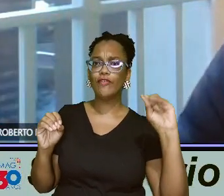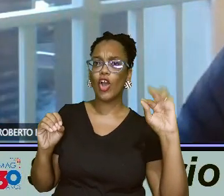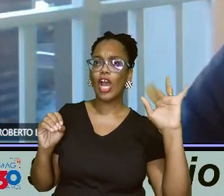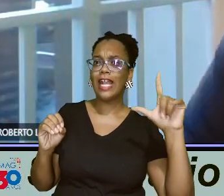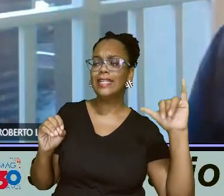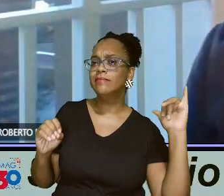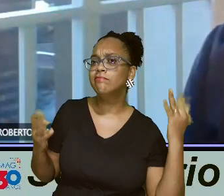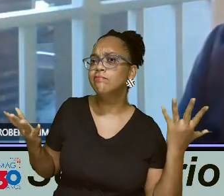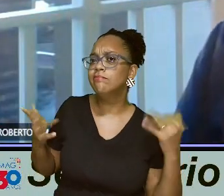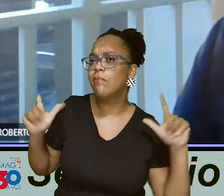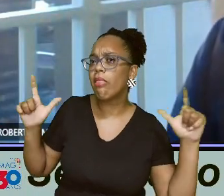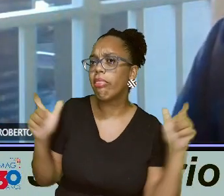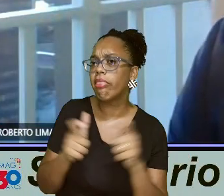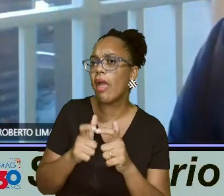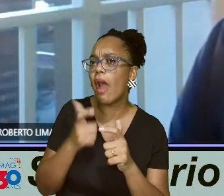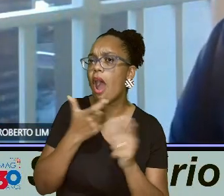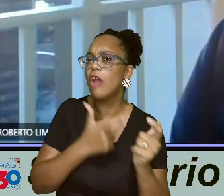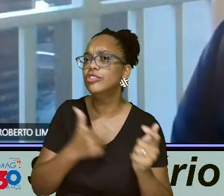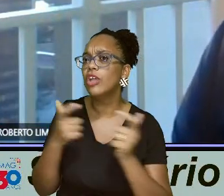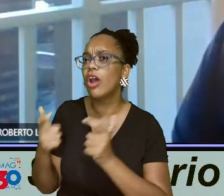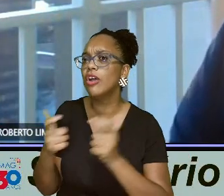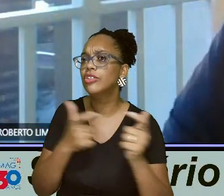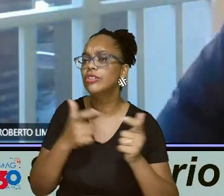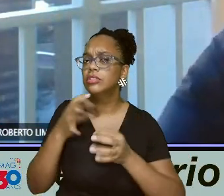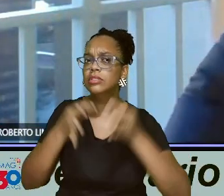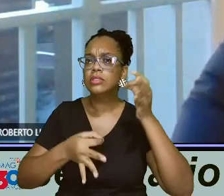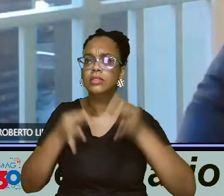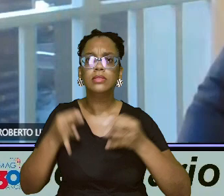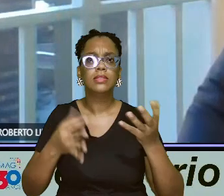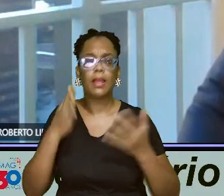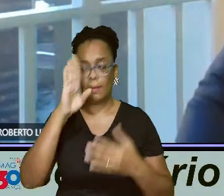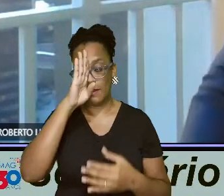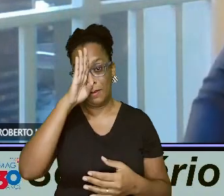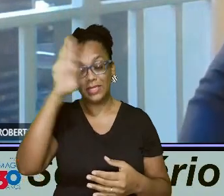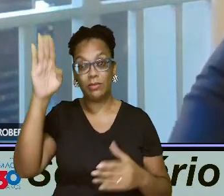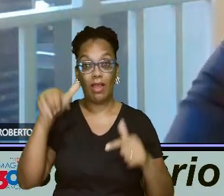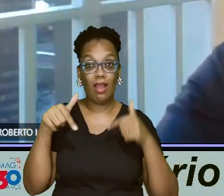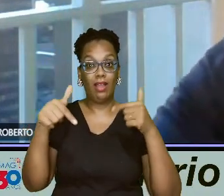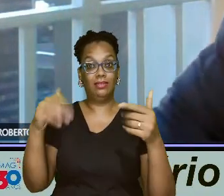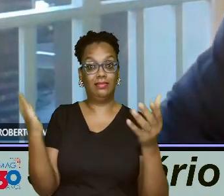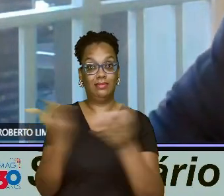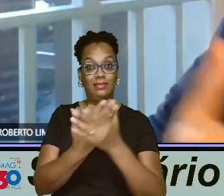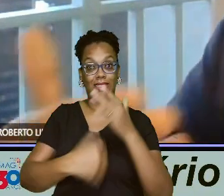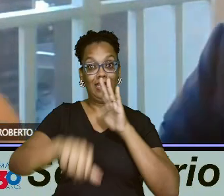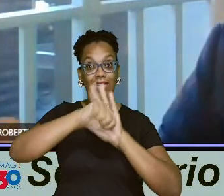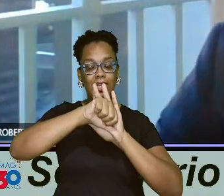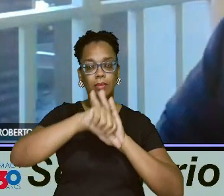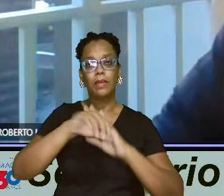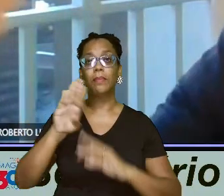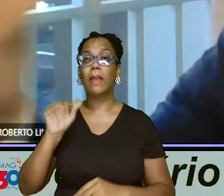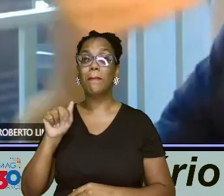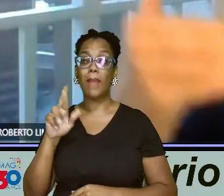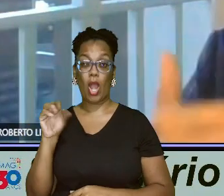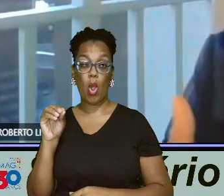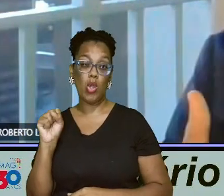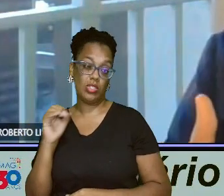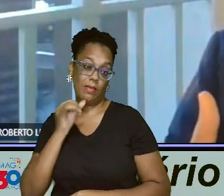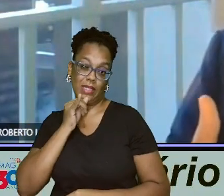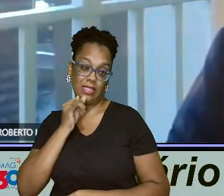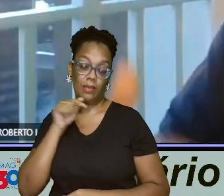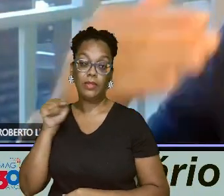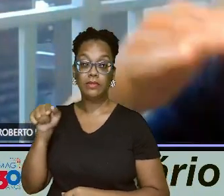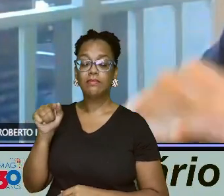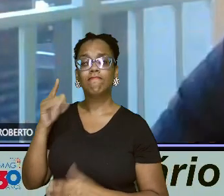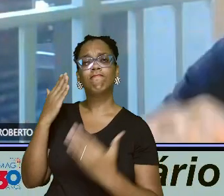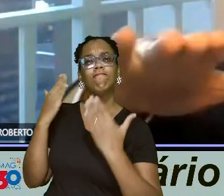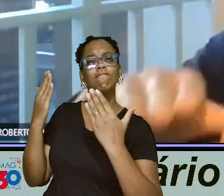gargalo do judiciário, principalmente nas ações criminais. E o ministro Barroso, por exemplo, levanta a hipótese, justamente com base